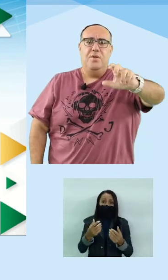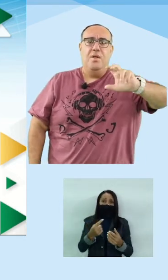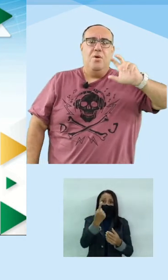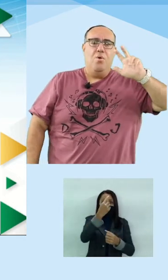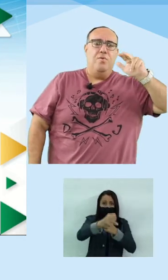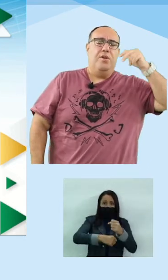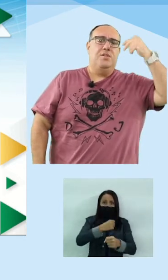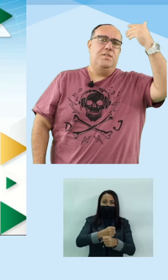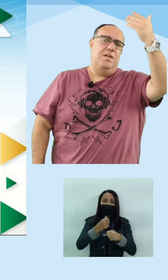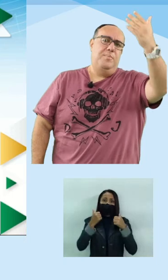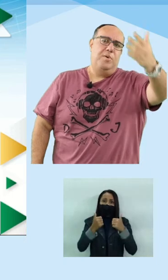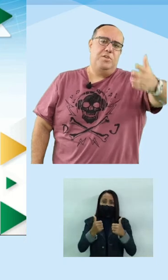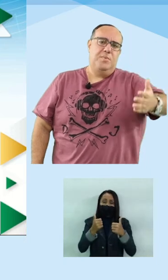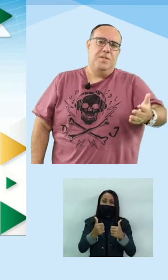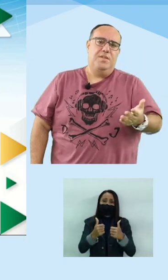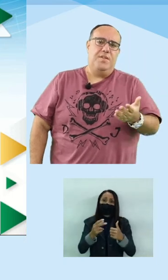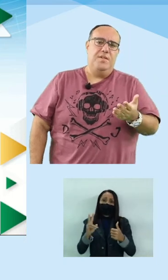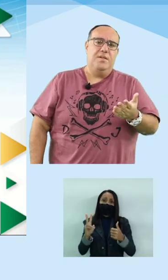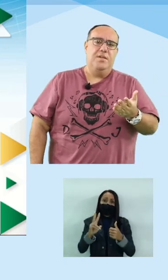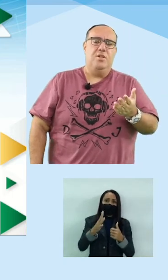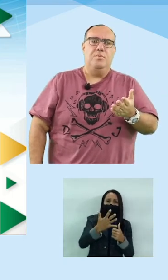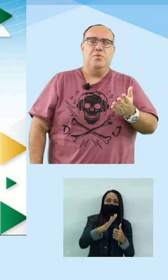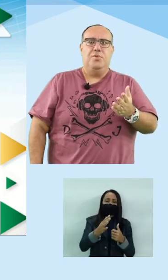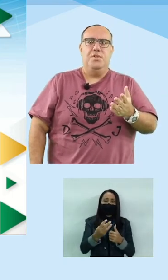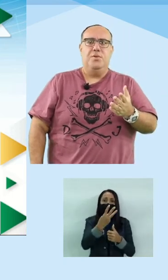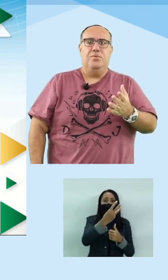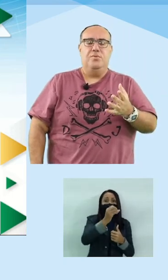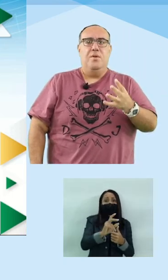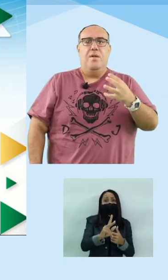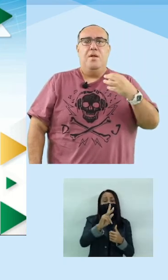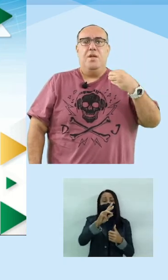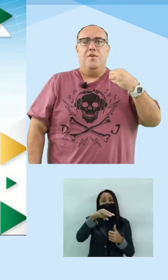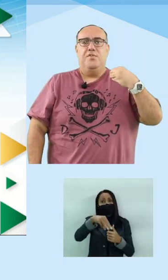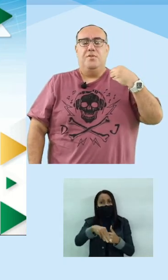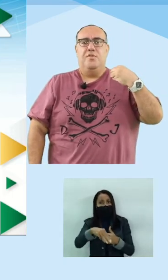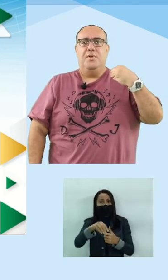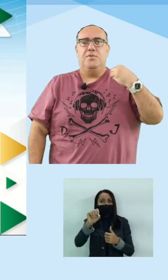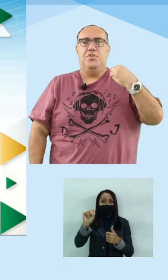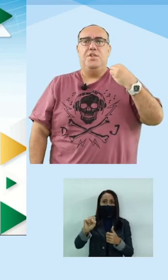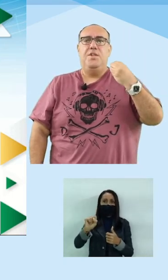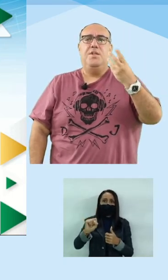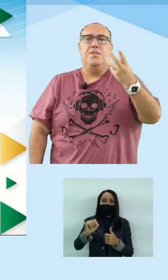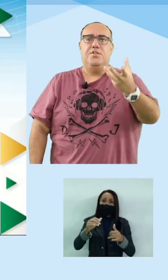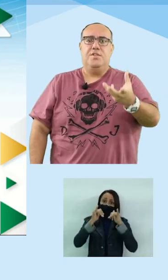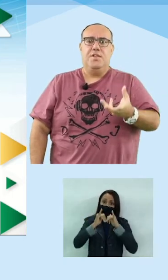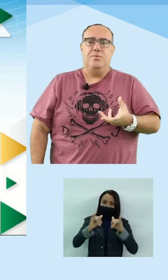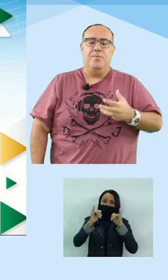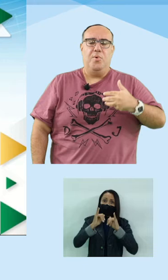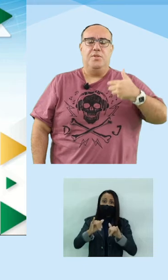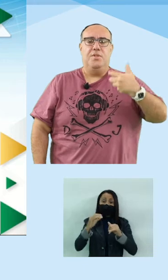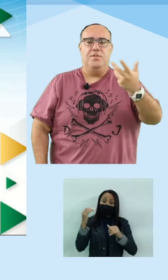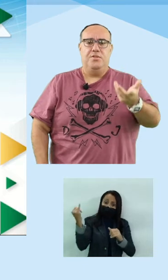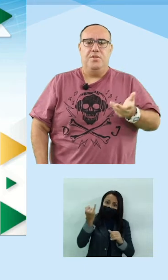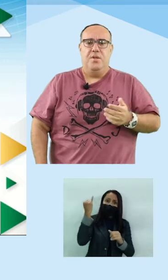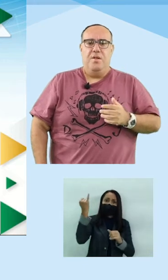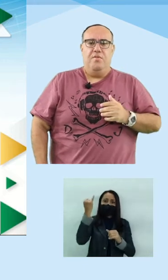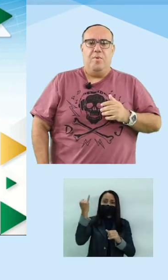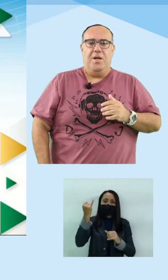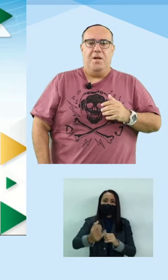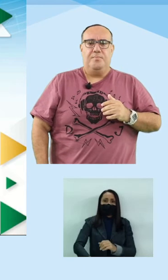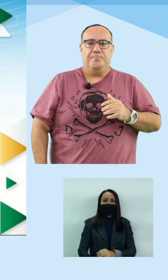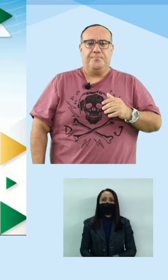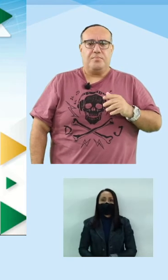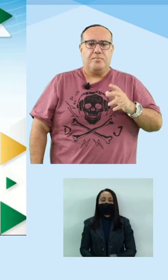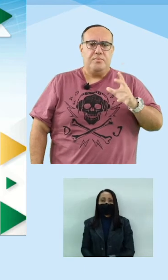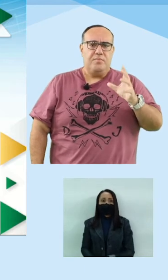certo? Com velocidade aproximada de 30 km por segundo. Que são informações ricas, tá certo? Importantes. Vamos